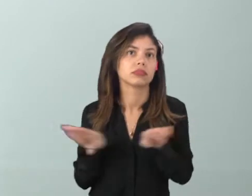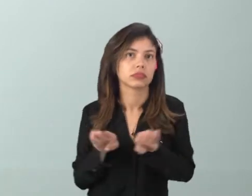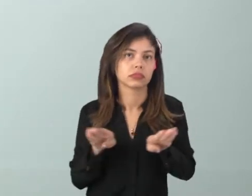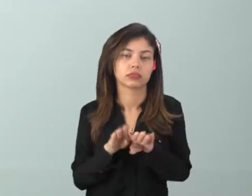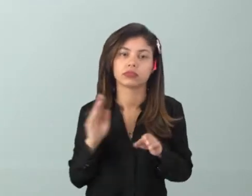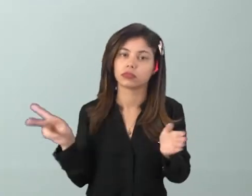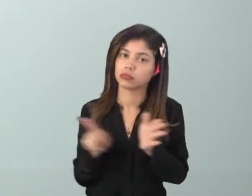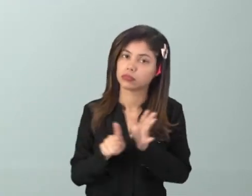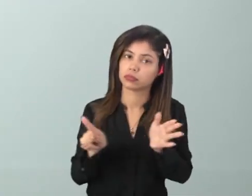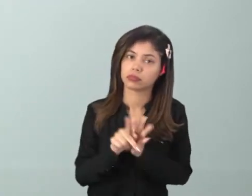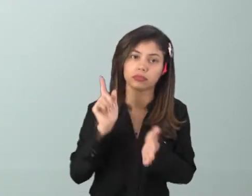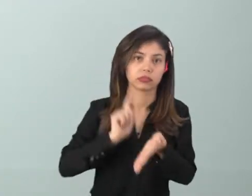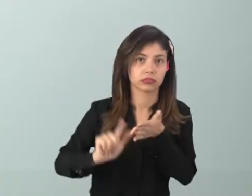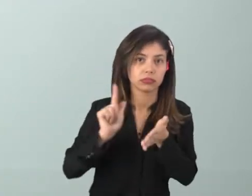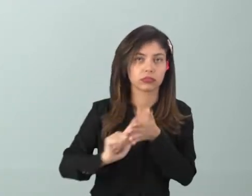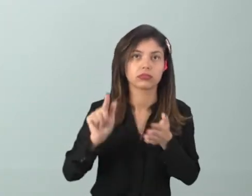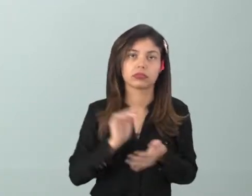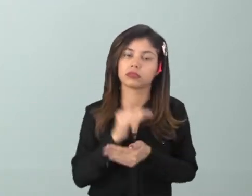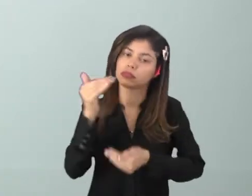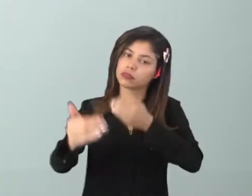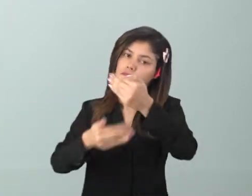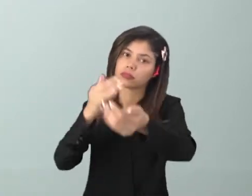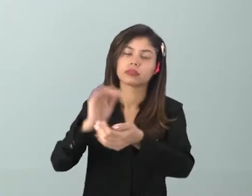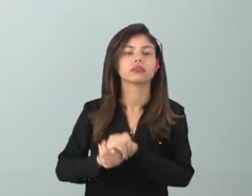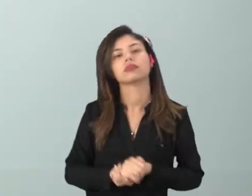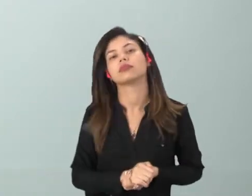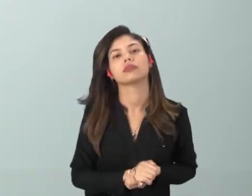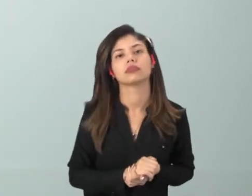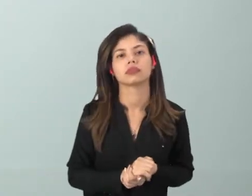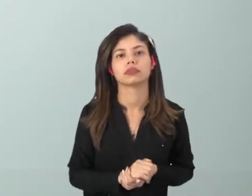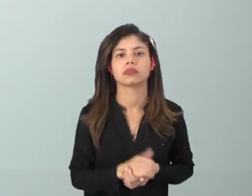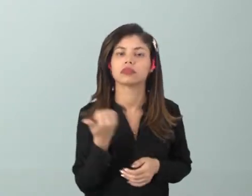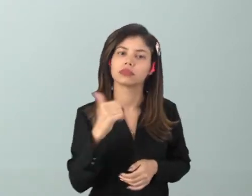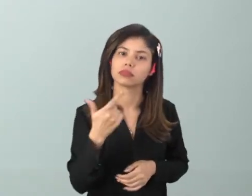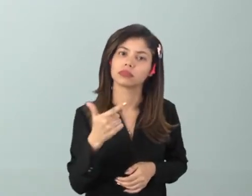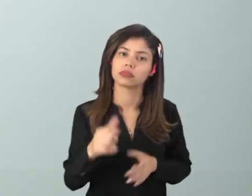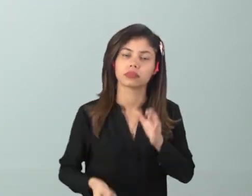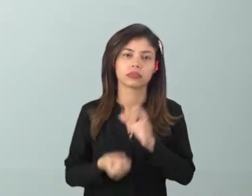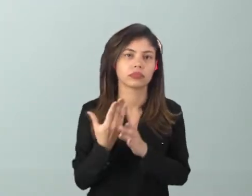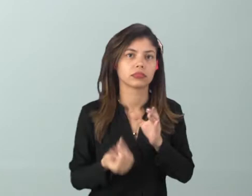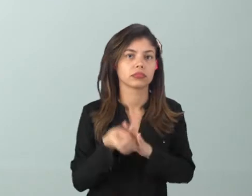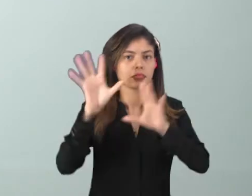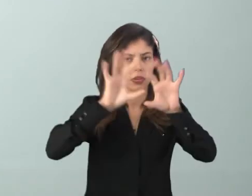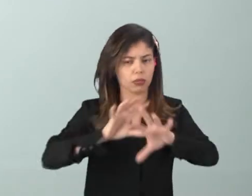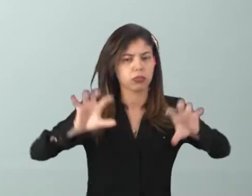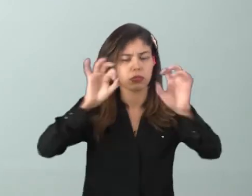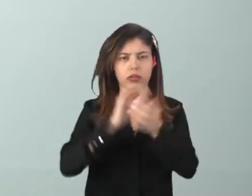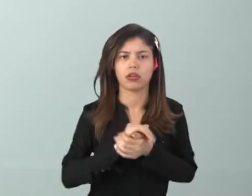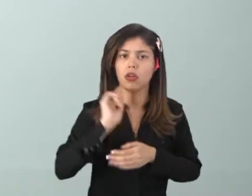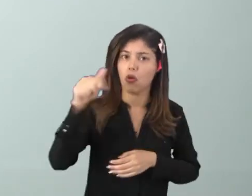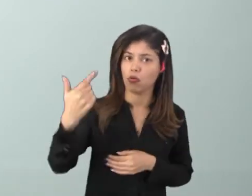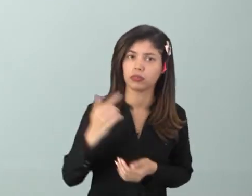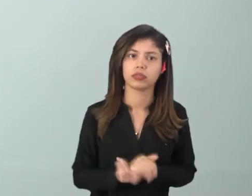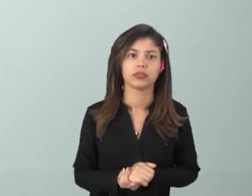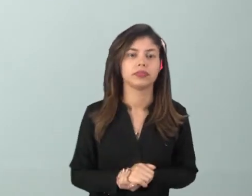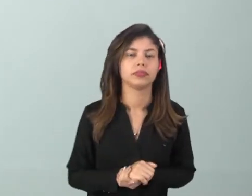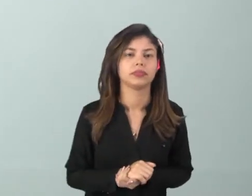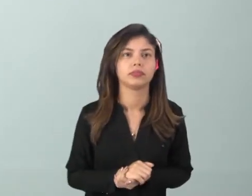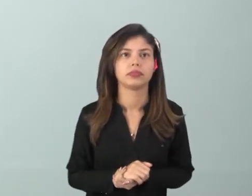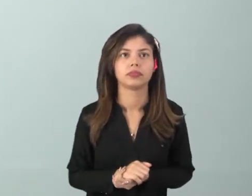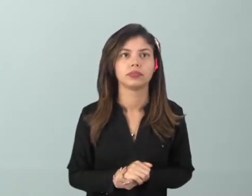é um tipo de energia limpa, porque durante o seu processo de produção, ela não produz gases e nem outros dejetos tóxicos,